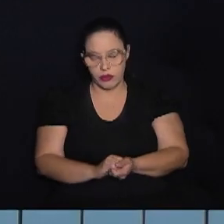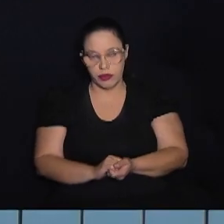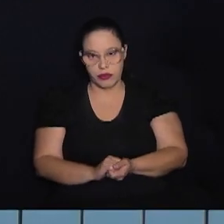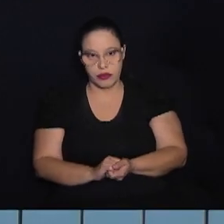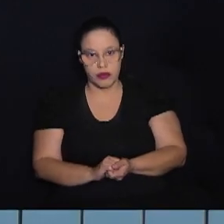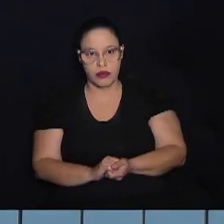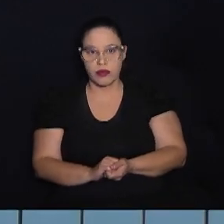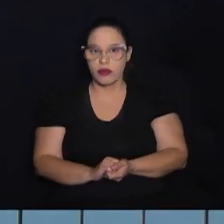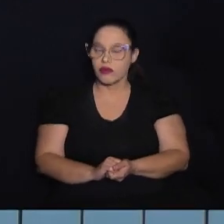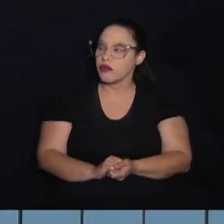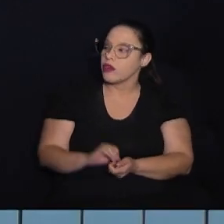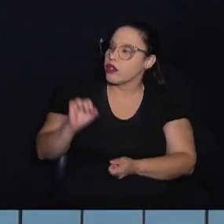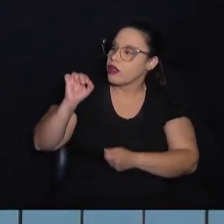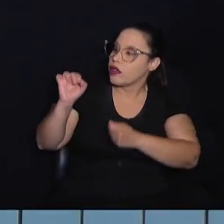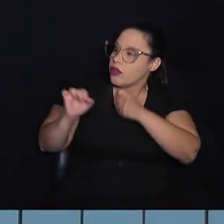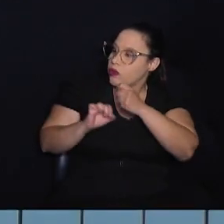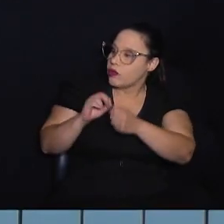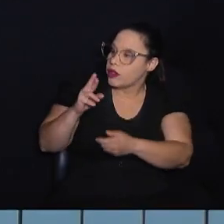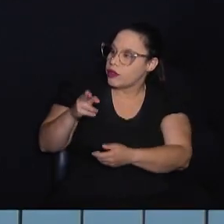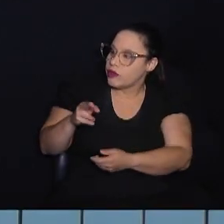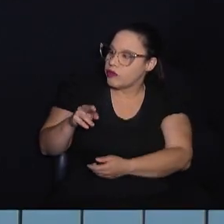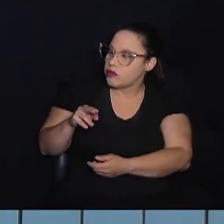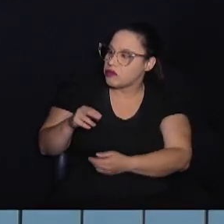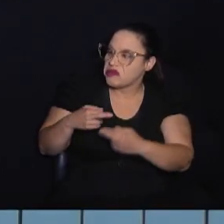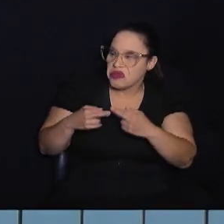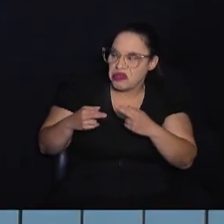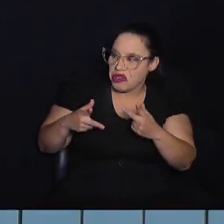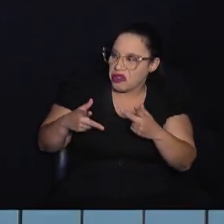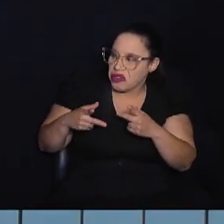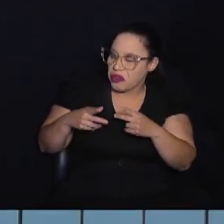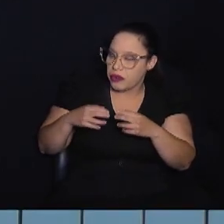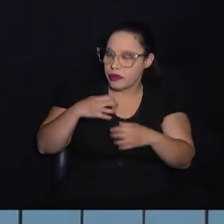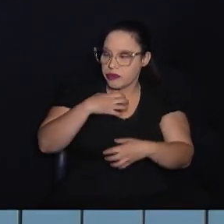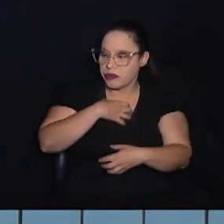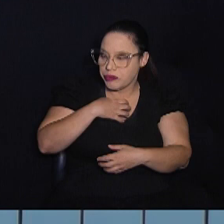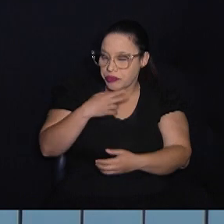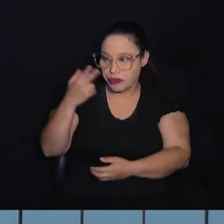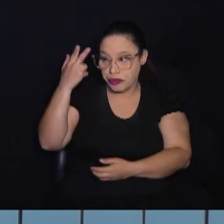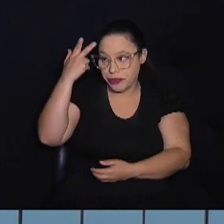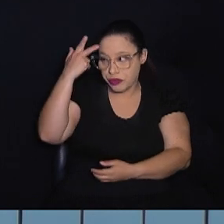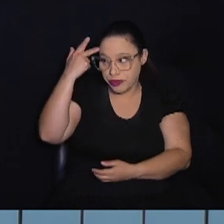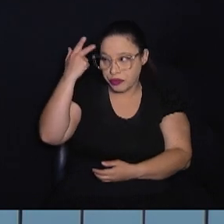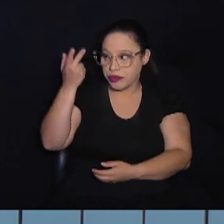E via de regra, então, qualquer sintoma normal, qualquer